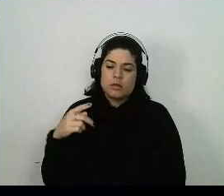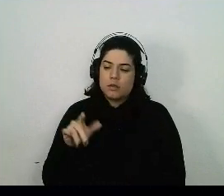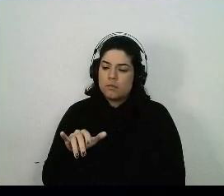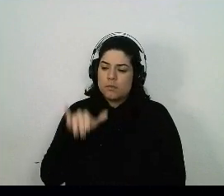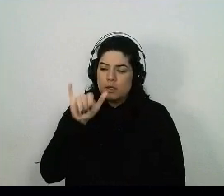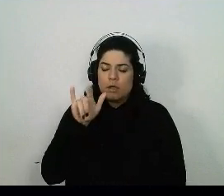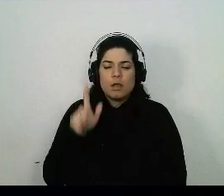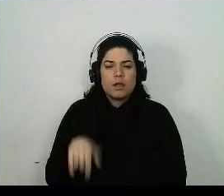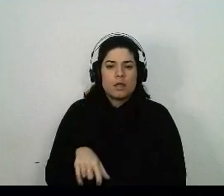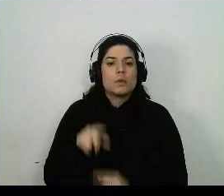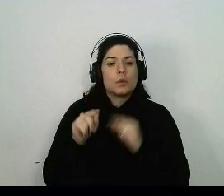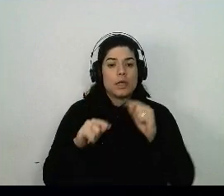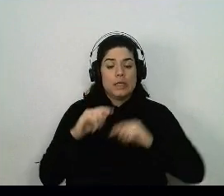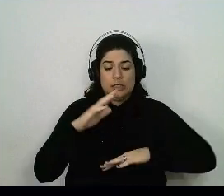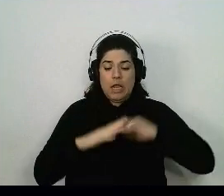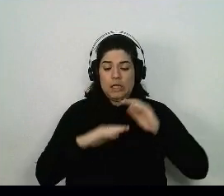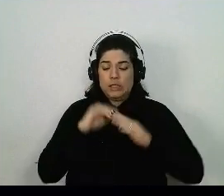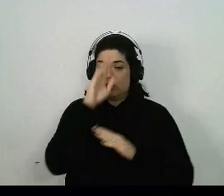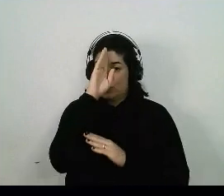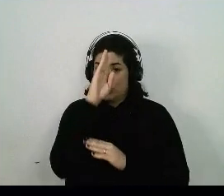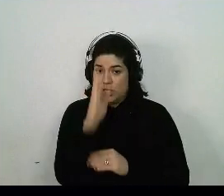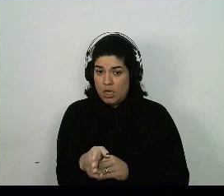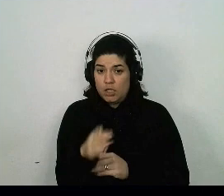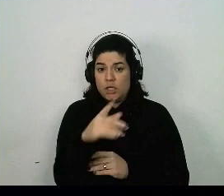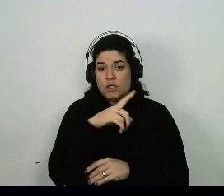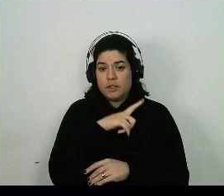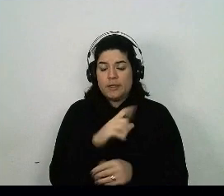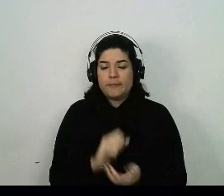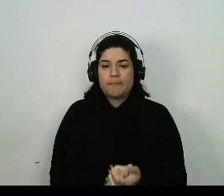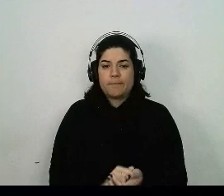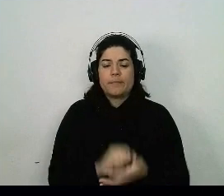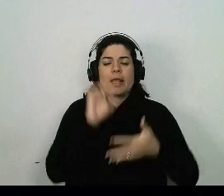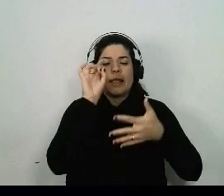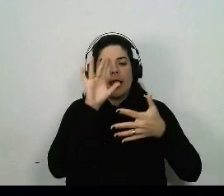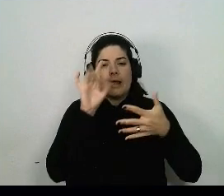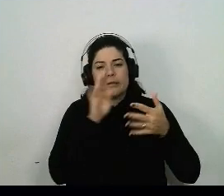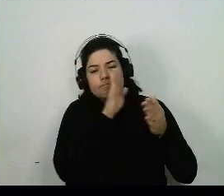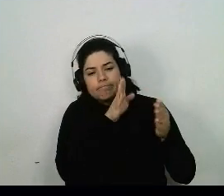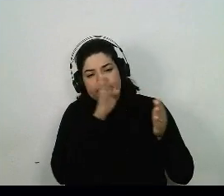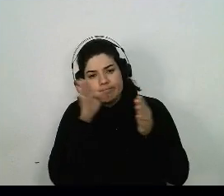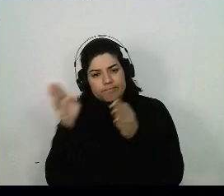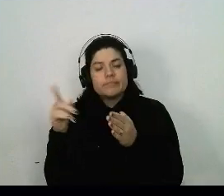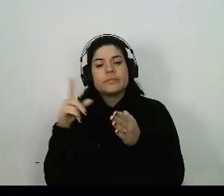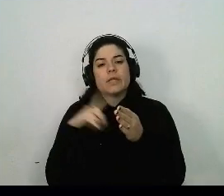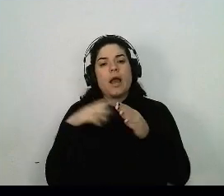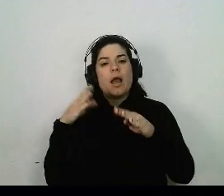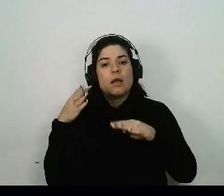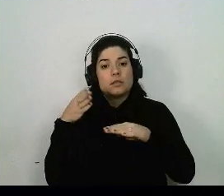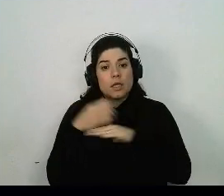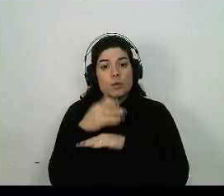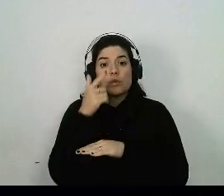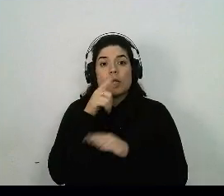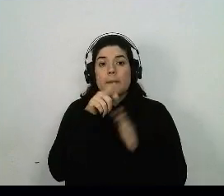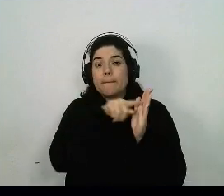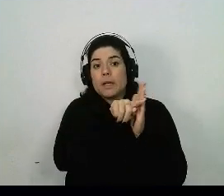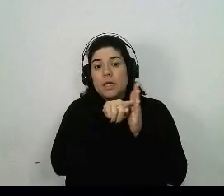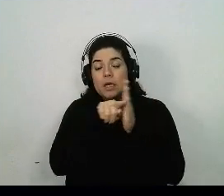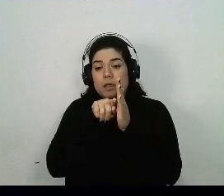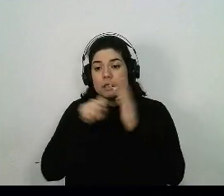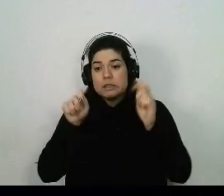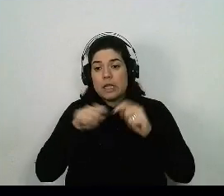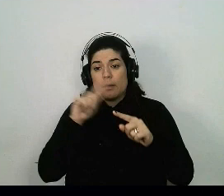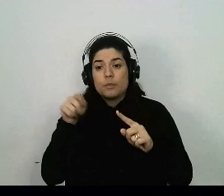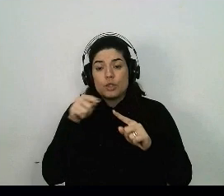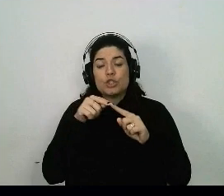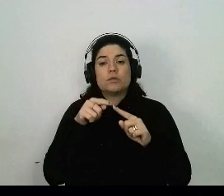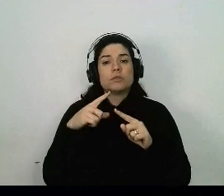Então, com ações diretas. E para cada fase aqui, a gente tem assessments que ajudam a gente mapear nossas motivações, nossos